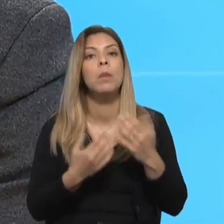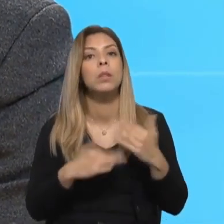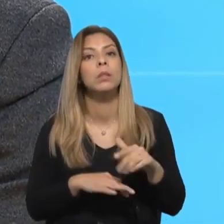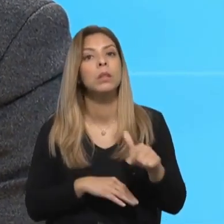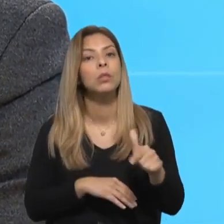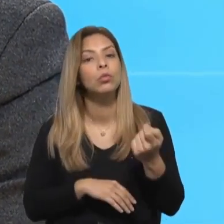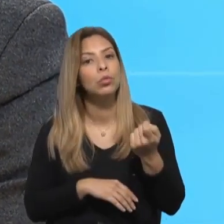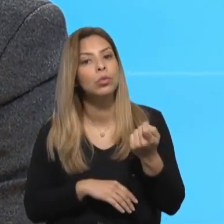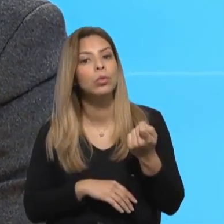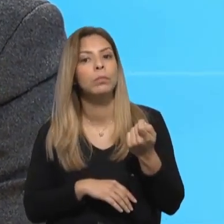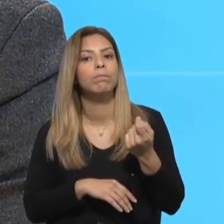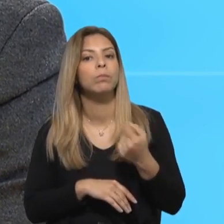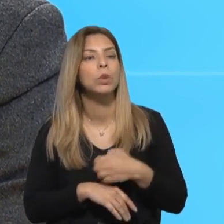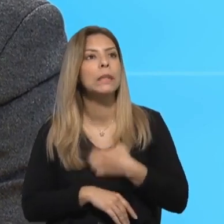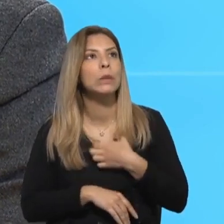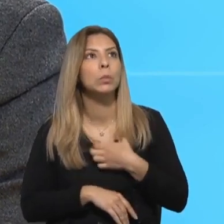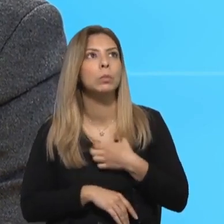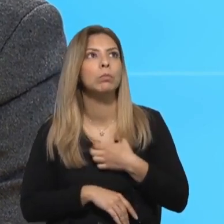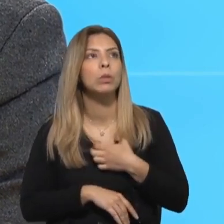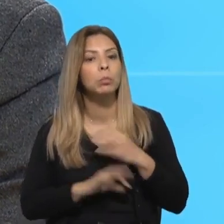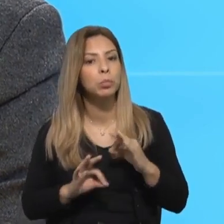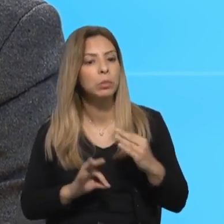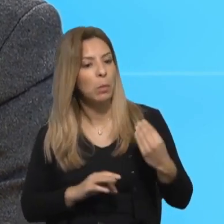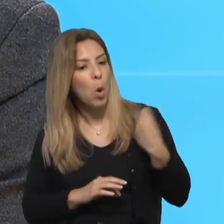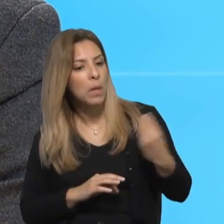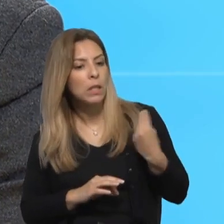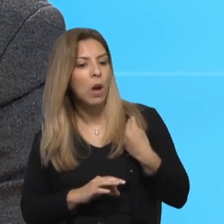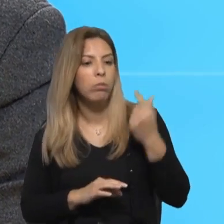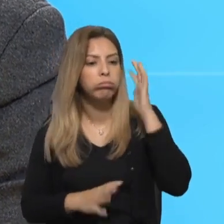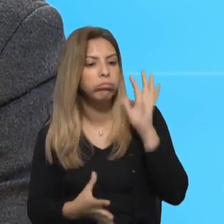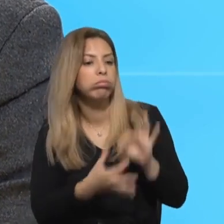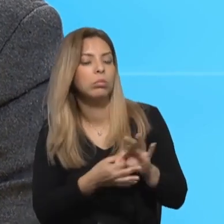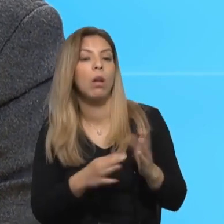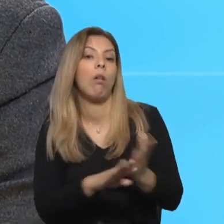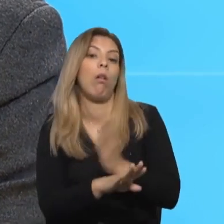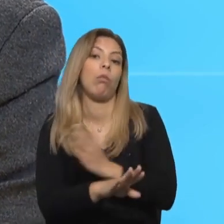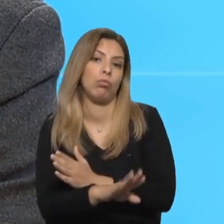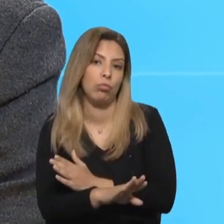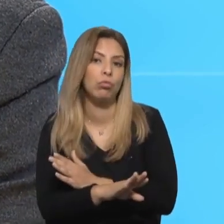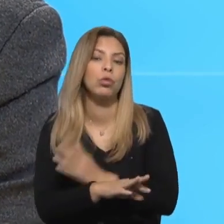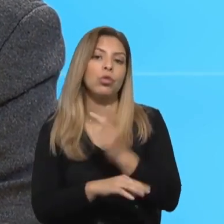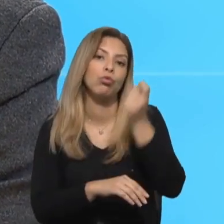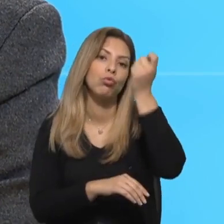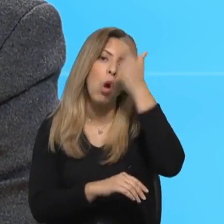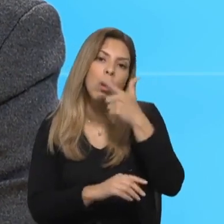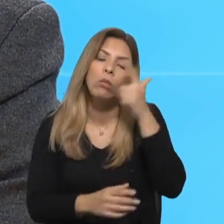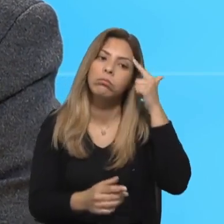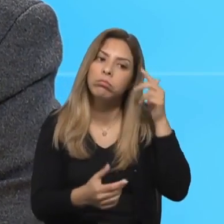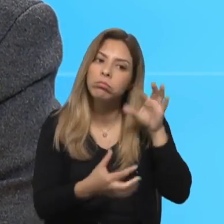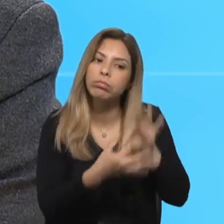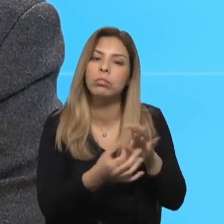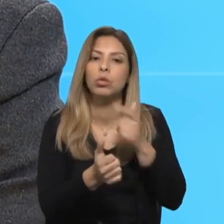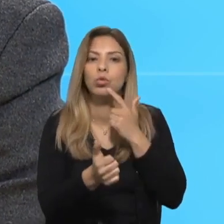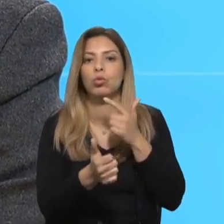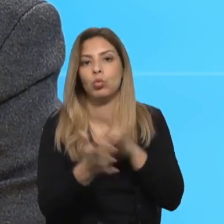eu creio que não é dissociável a sua preocupação com os migrantes e os refugiados daquilo que é a própria história da Companhia de Jesus e da missão